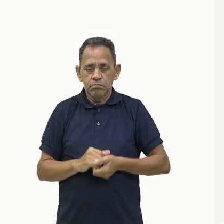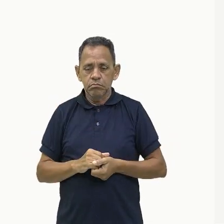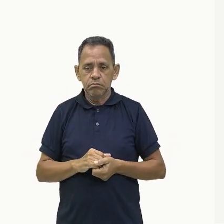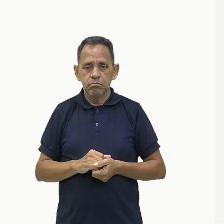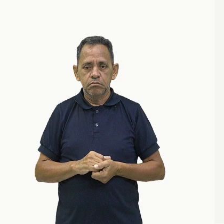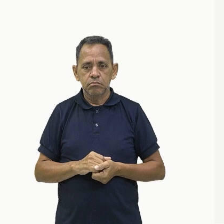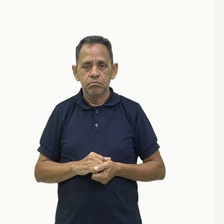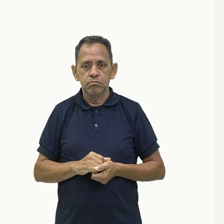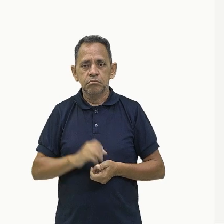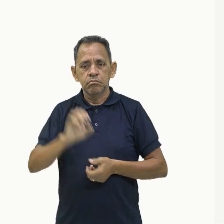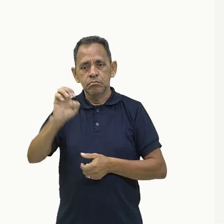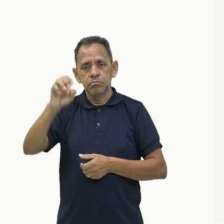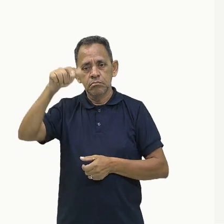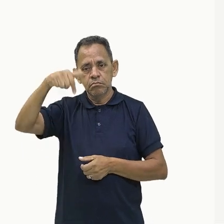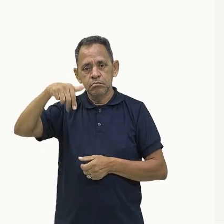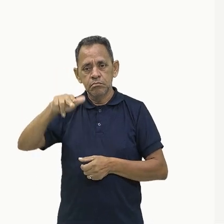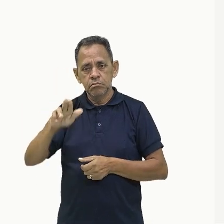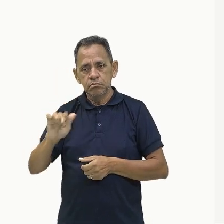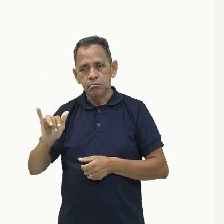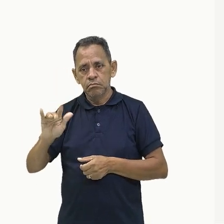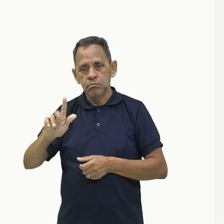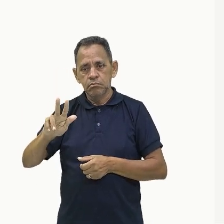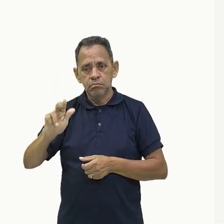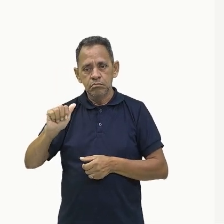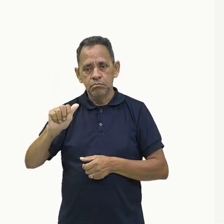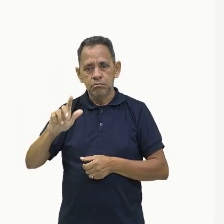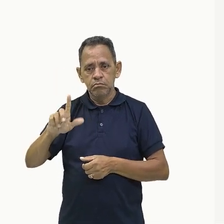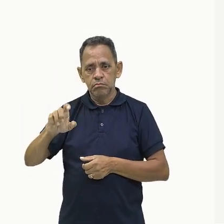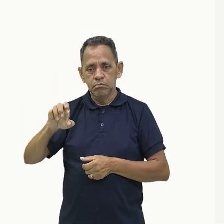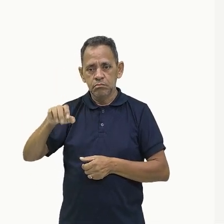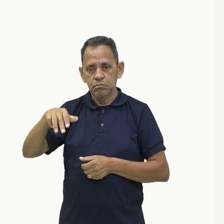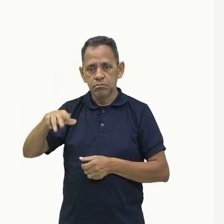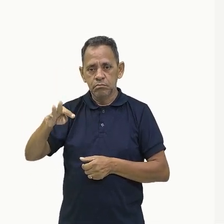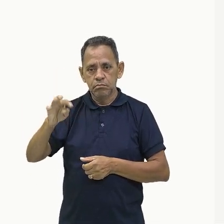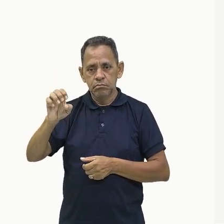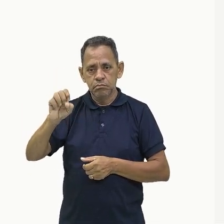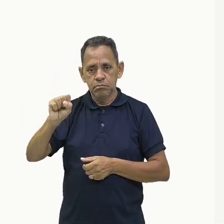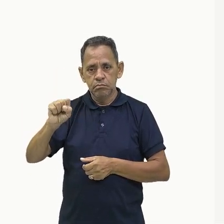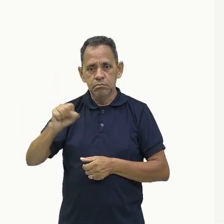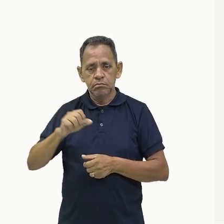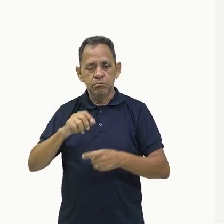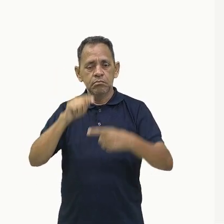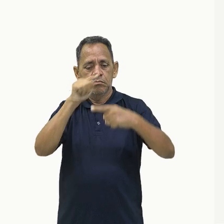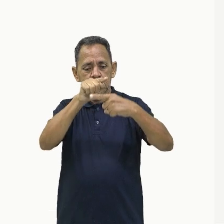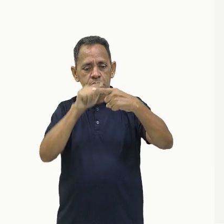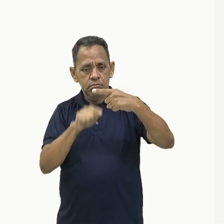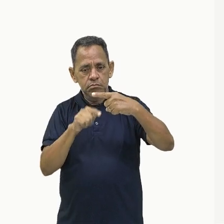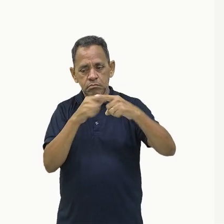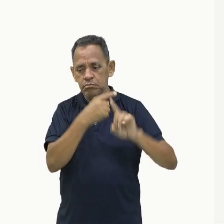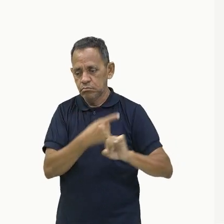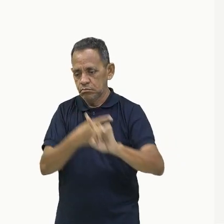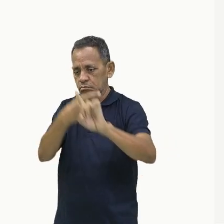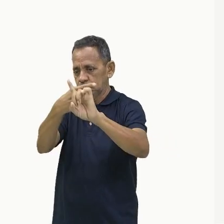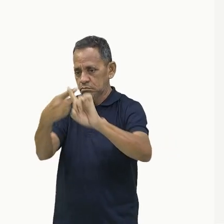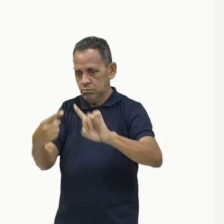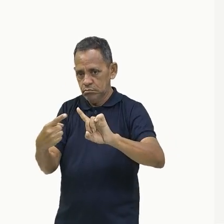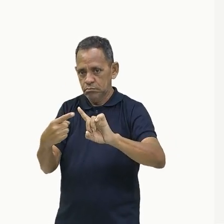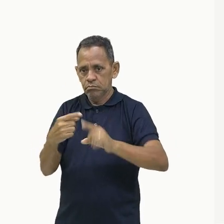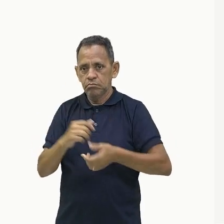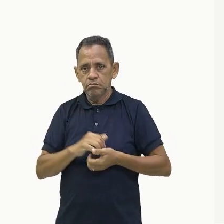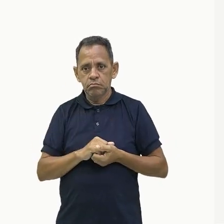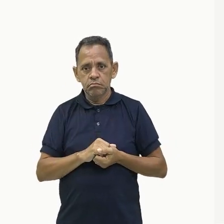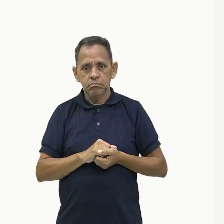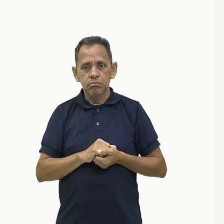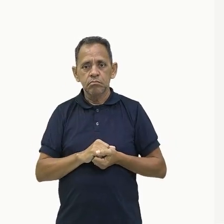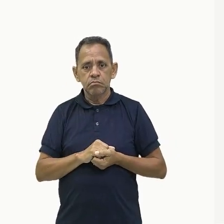ok? Razão e proporção. Veja, agora a gente vai entrar naquela parte